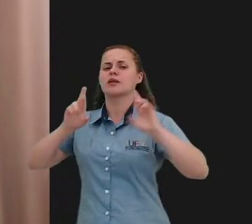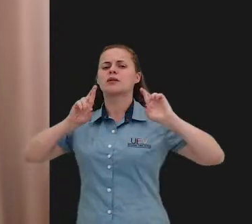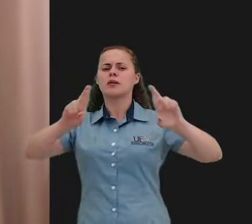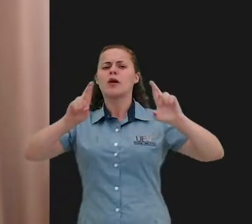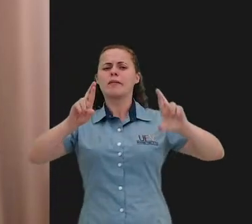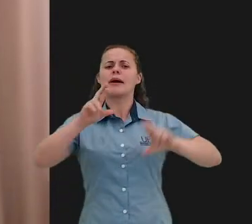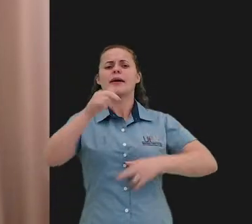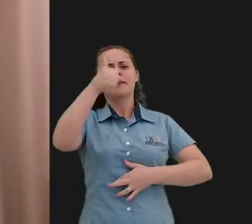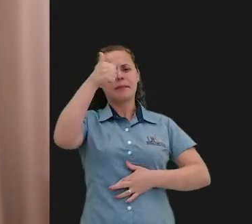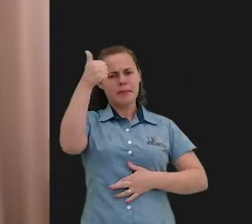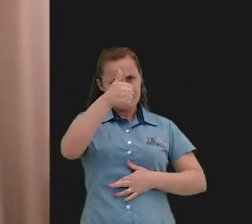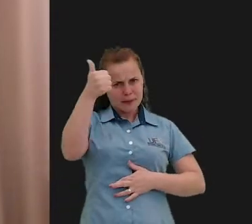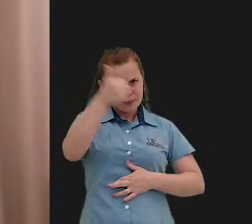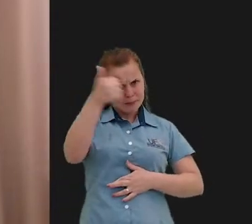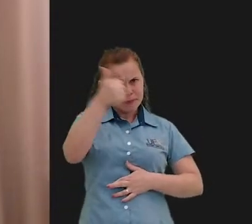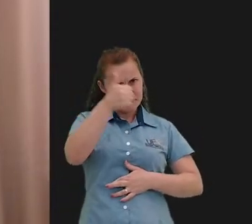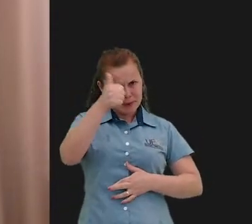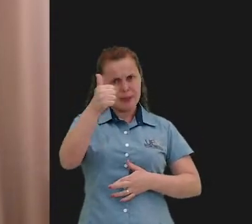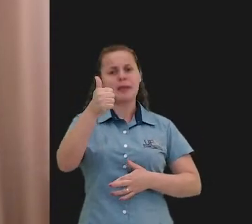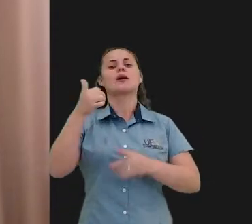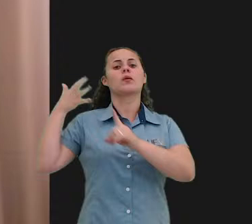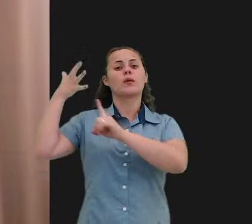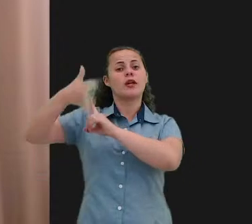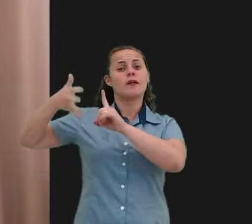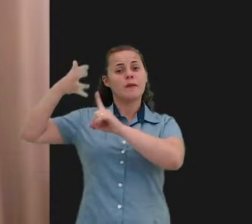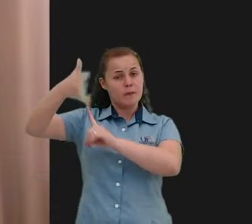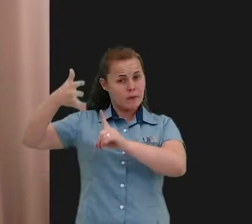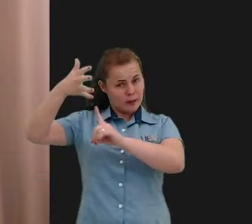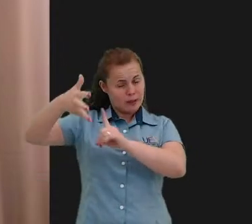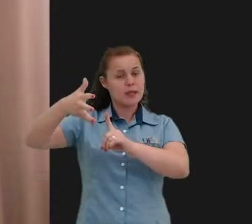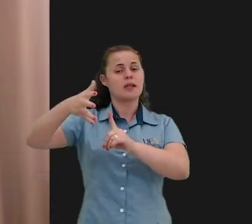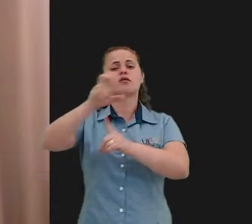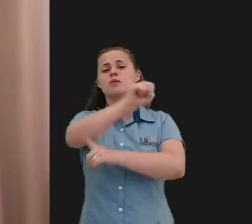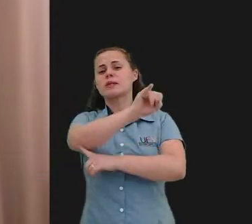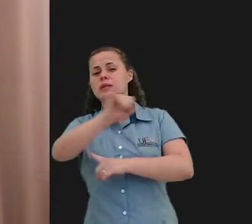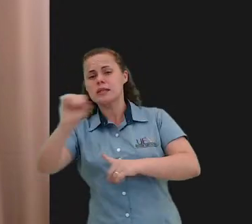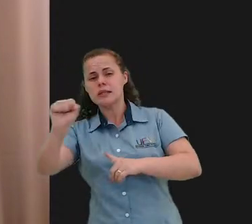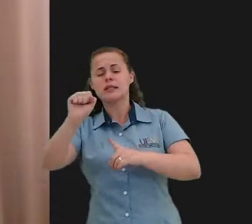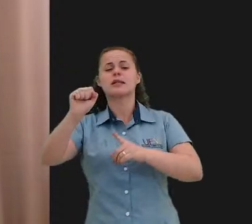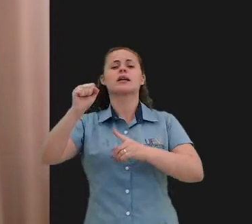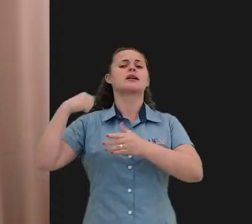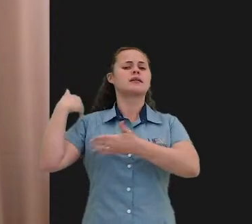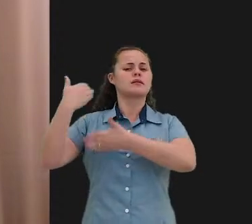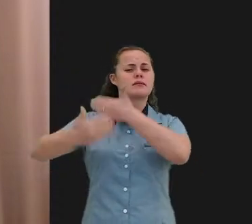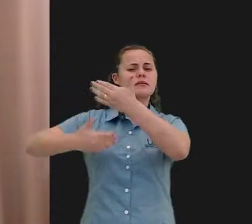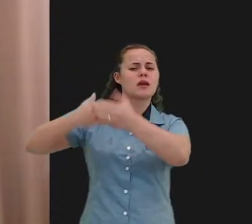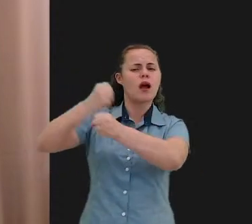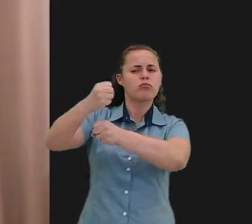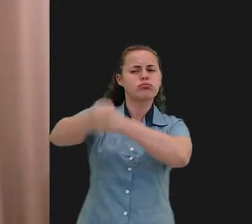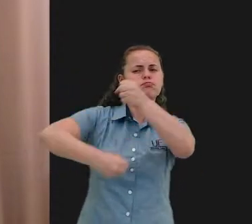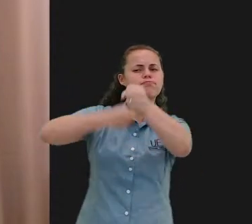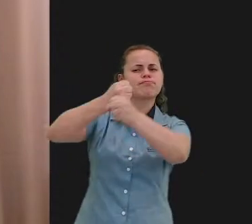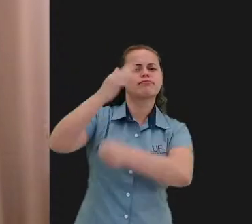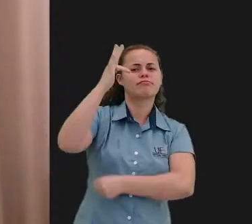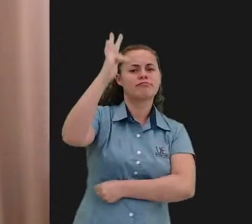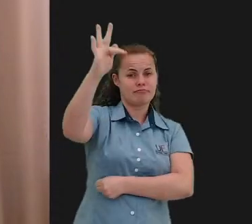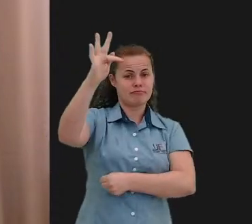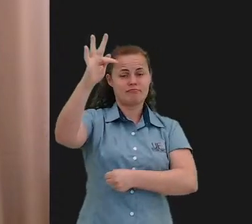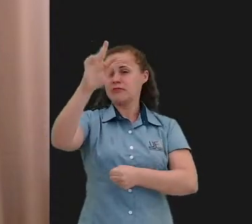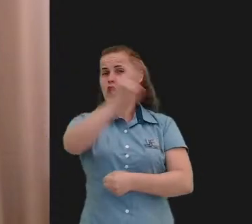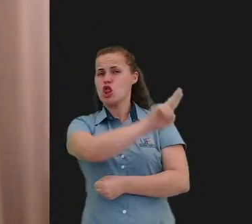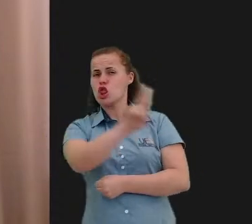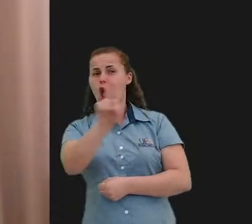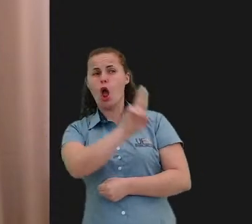primeiro evento de muitos que virão. Em meu agradecimento, não citarei nomes, pois